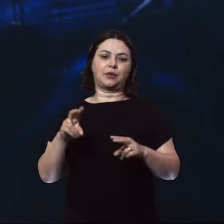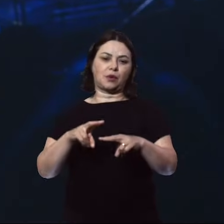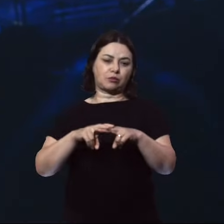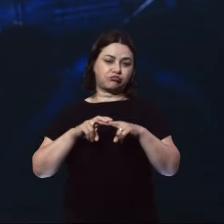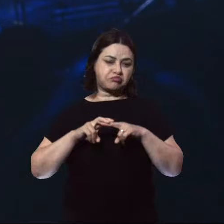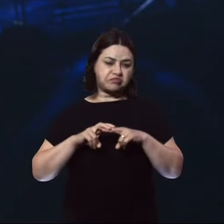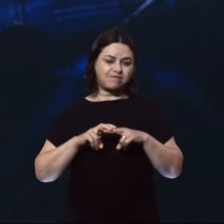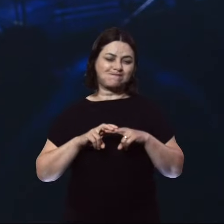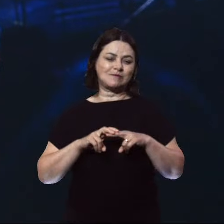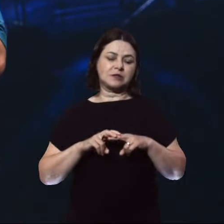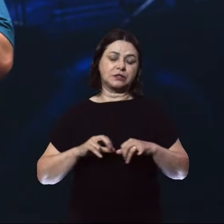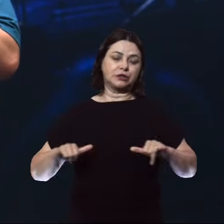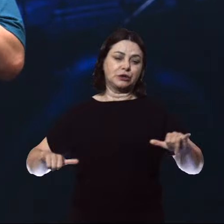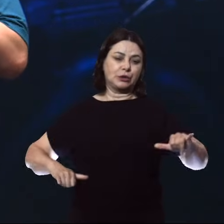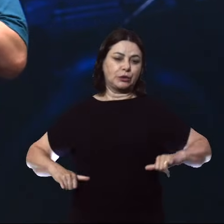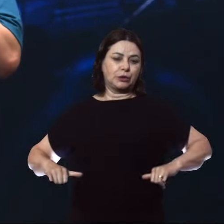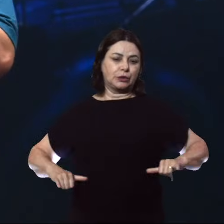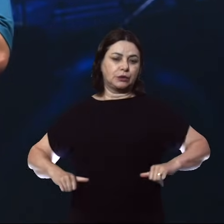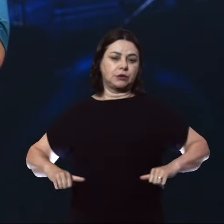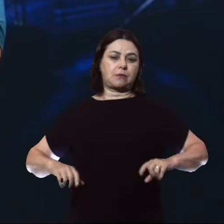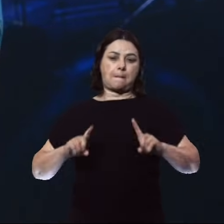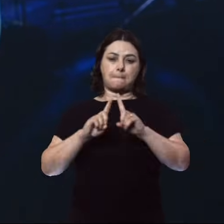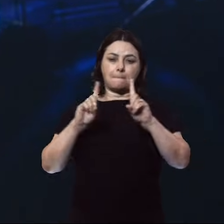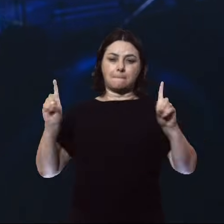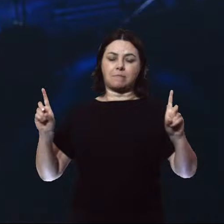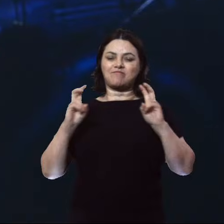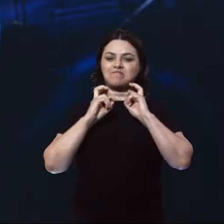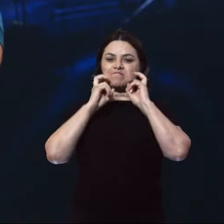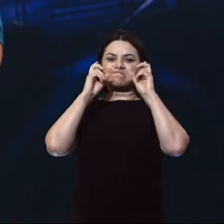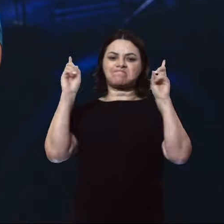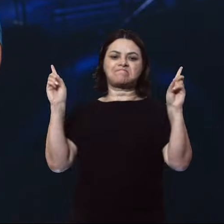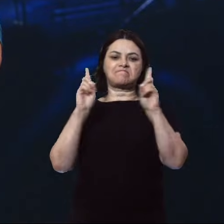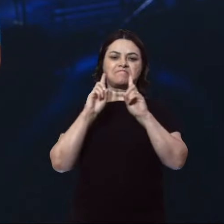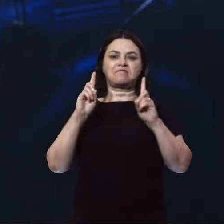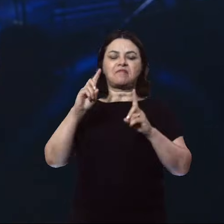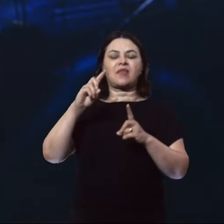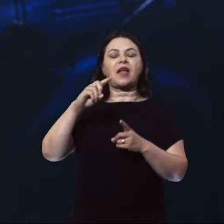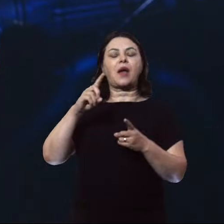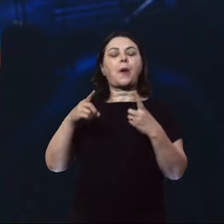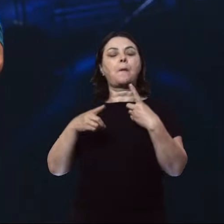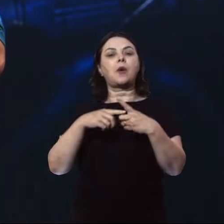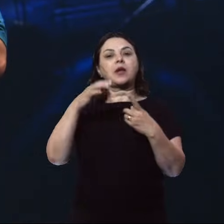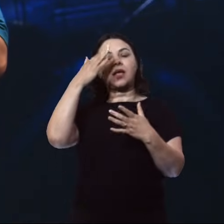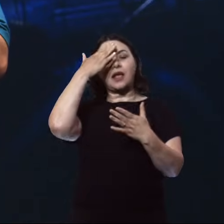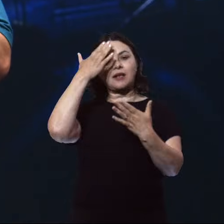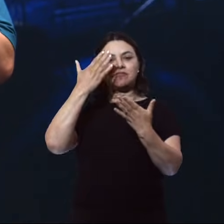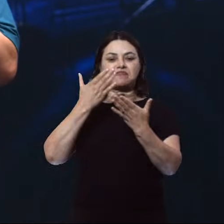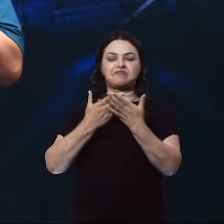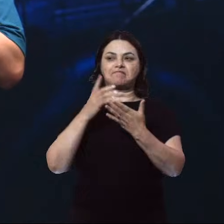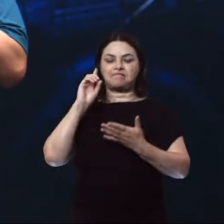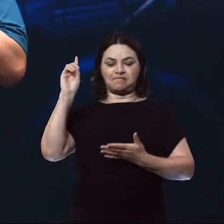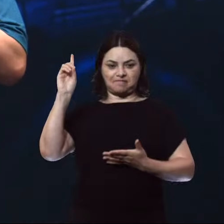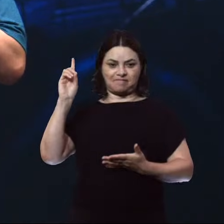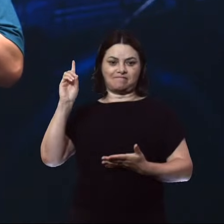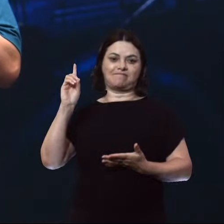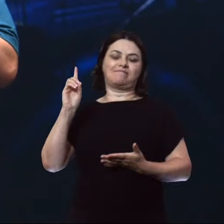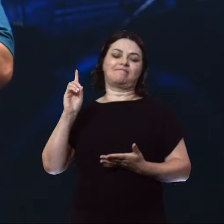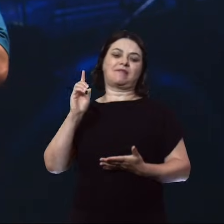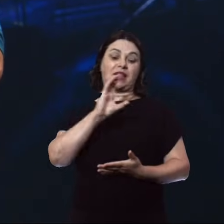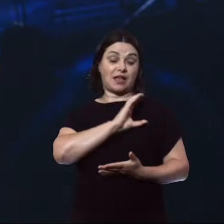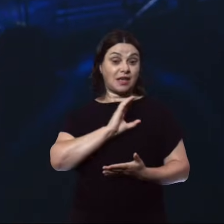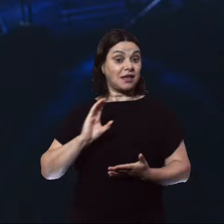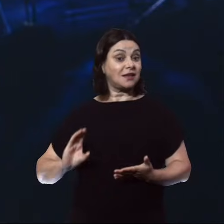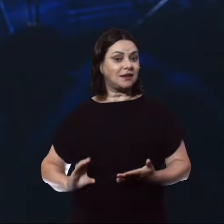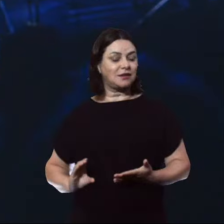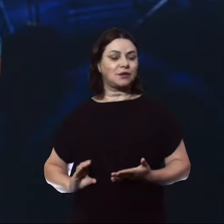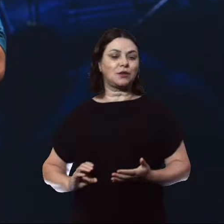essas coisas. Mas não me envergonho, porque sei em quem tenho crido, e estou certo que Ele é poderoso para